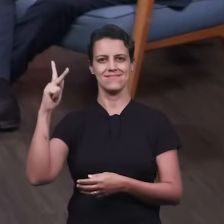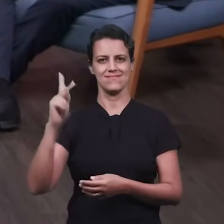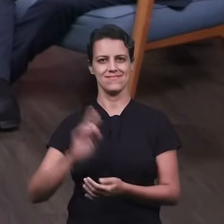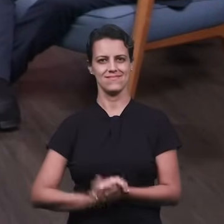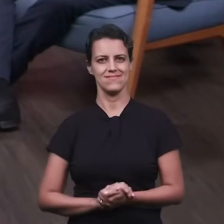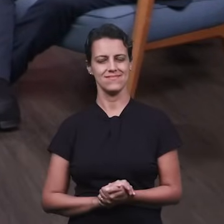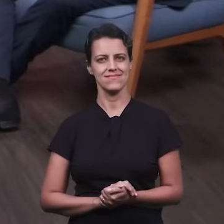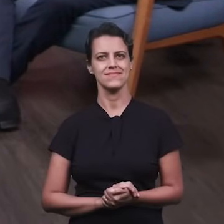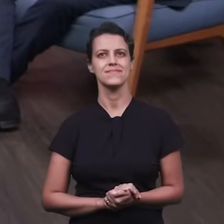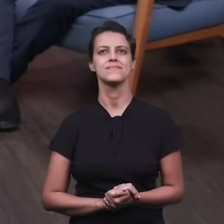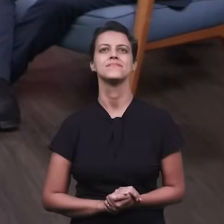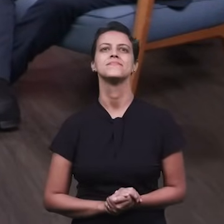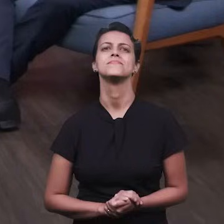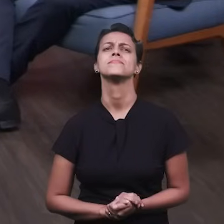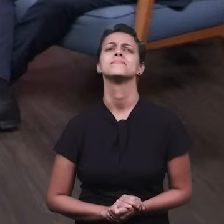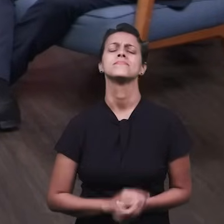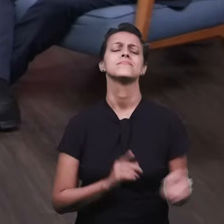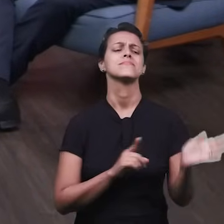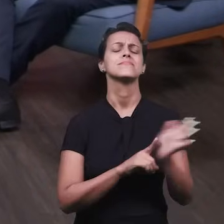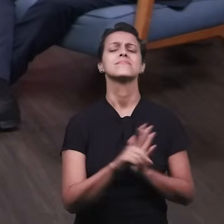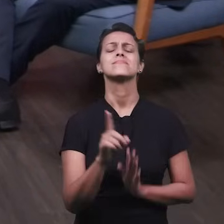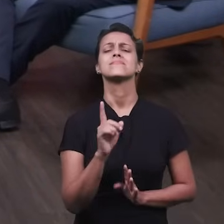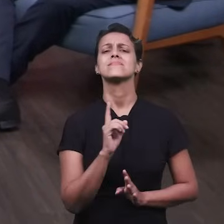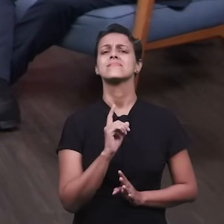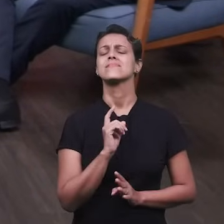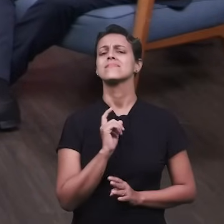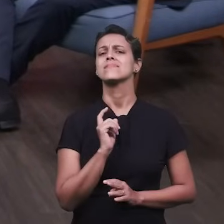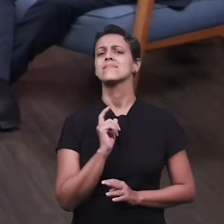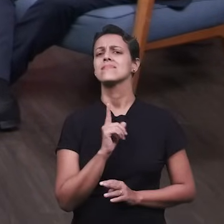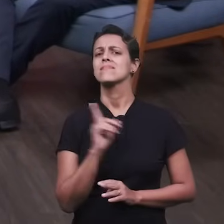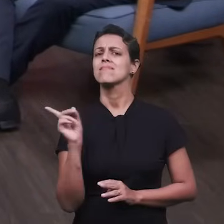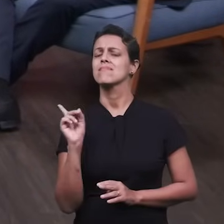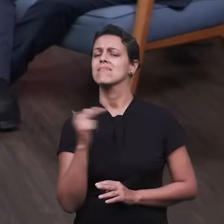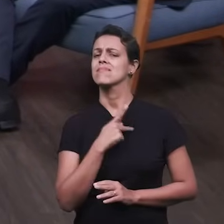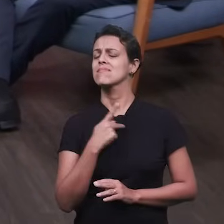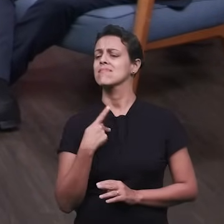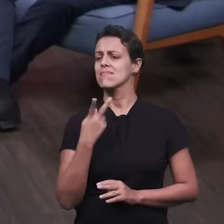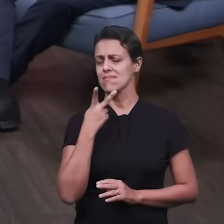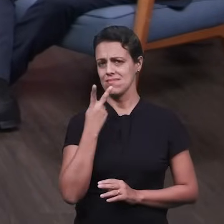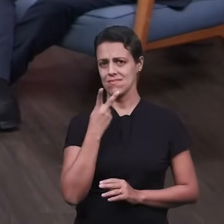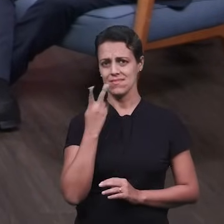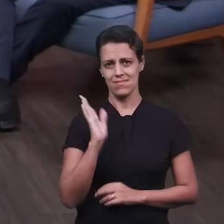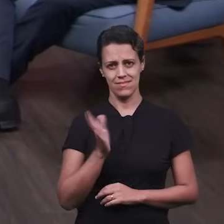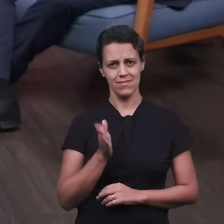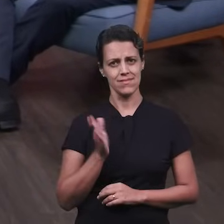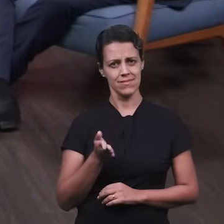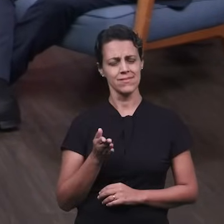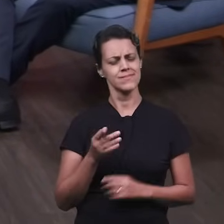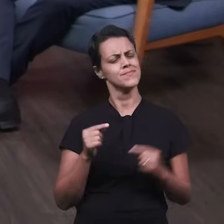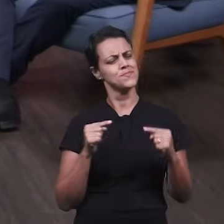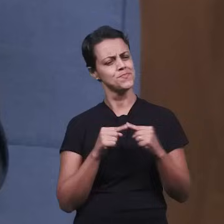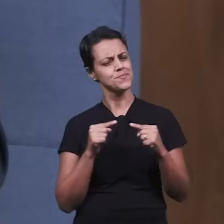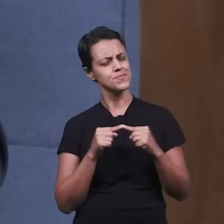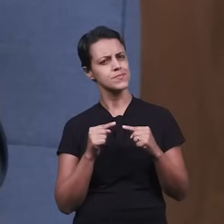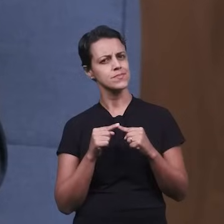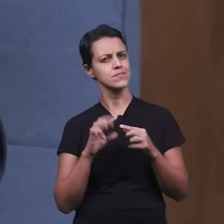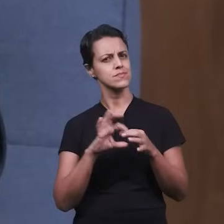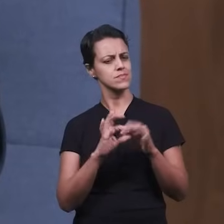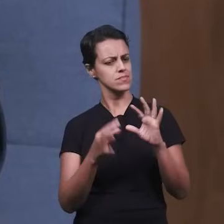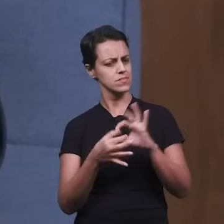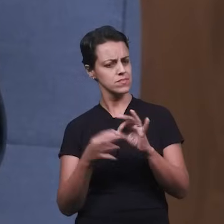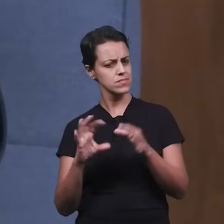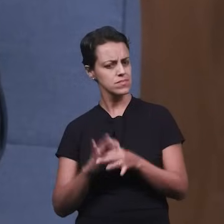Adriano, dentro desse contexto que o Sérgio acabou de falar,